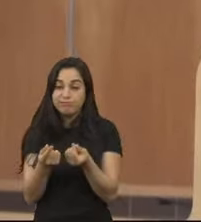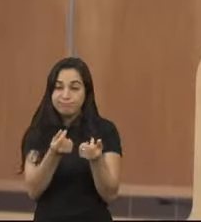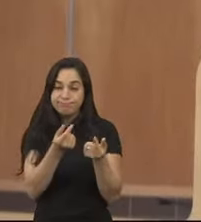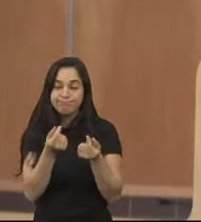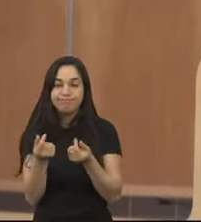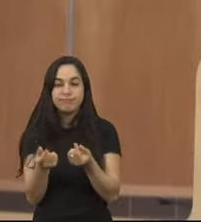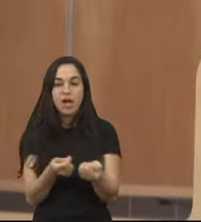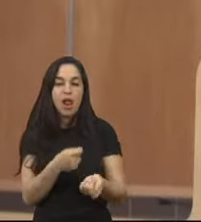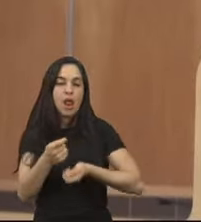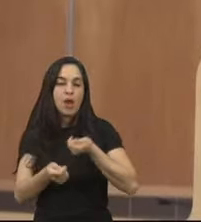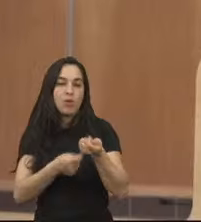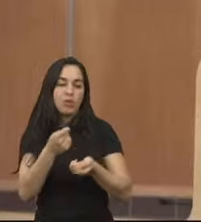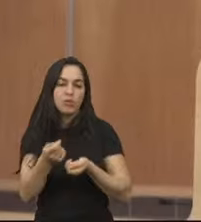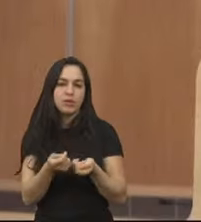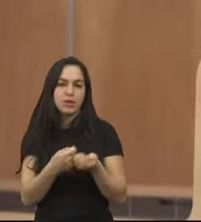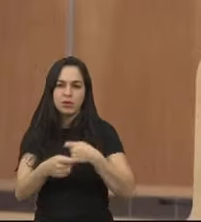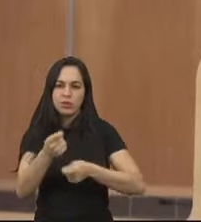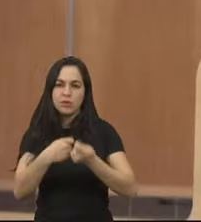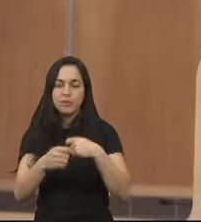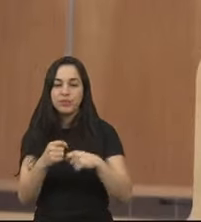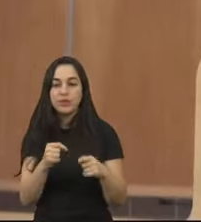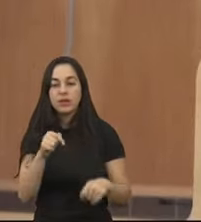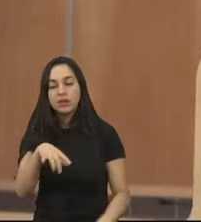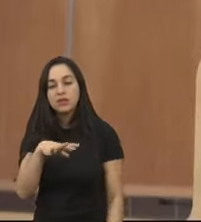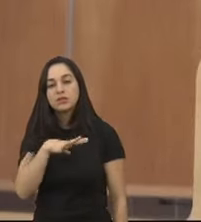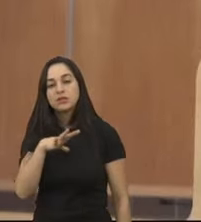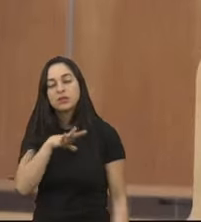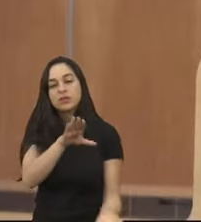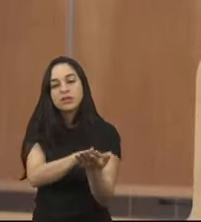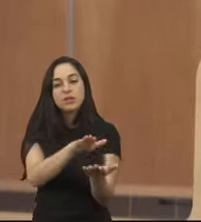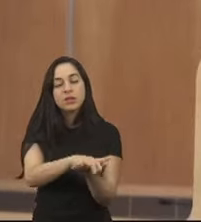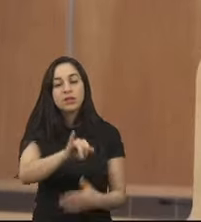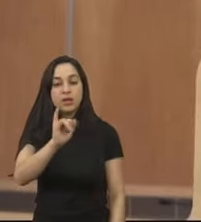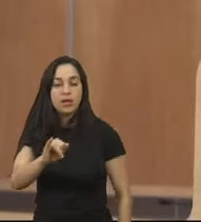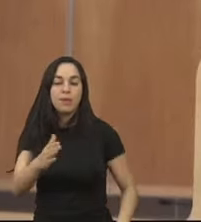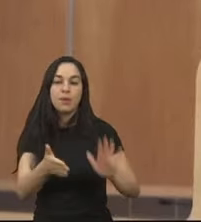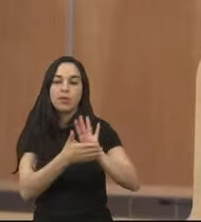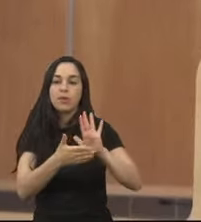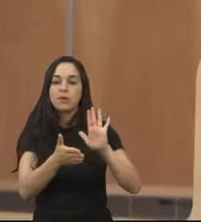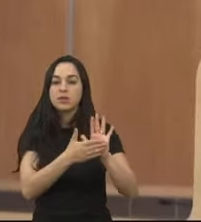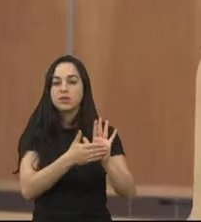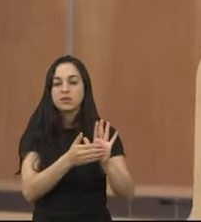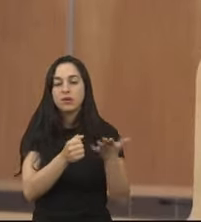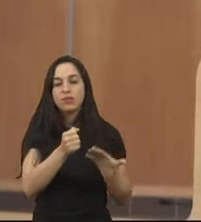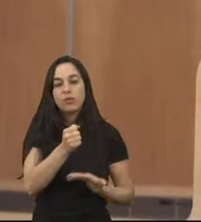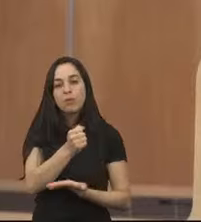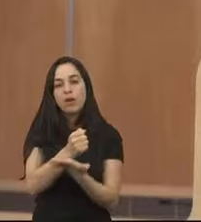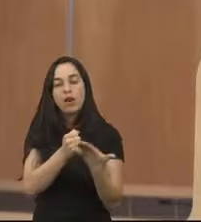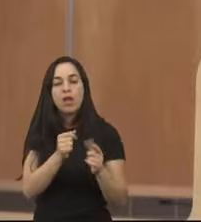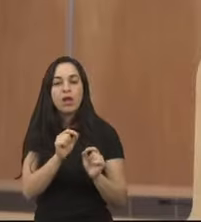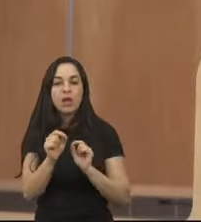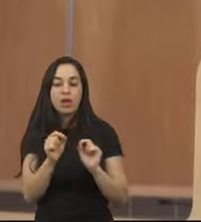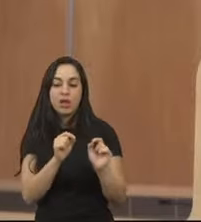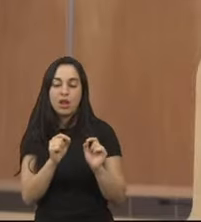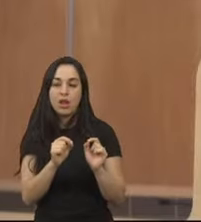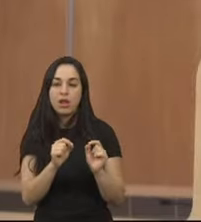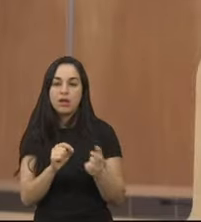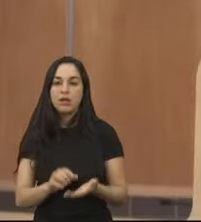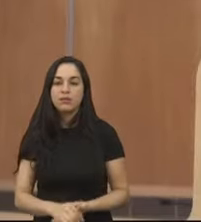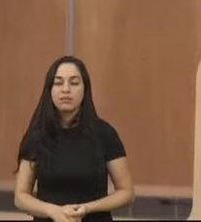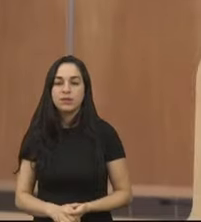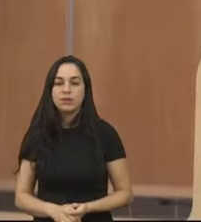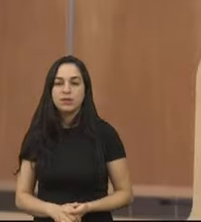no município de Jacareí. A proposição encontra seu fundamento no imperativo constitucional, na Constituição da Proteção